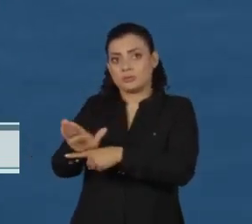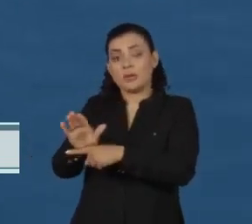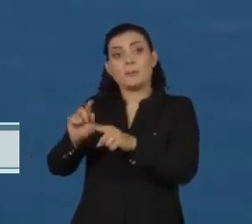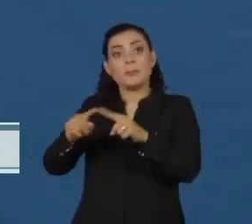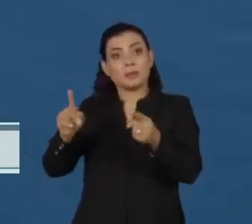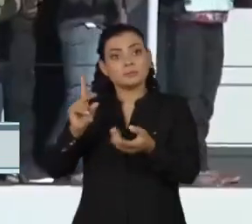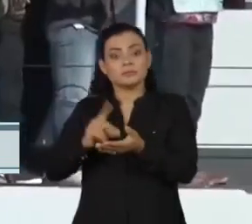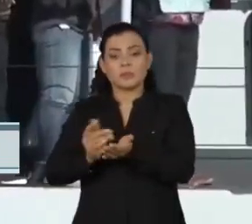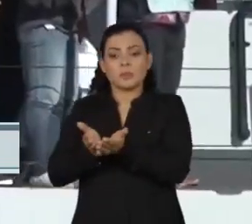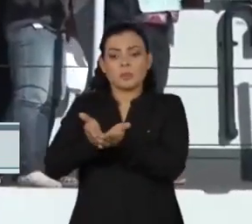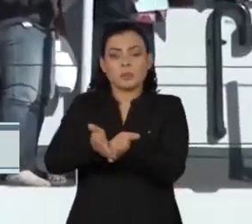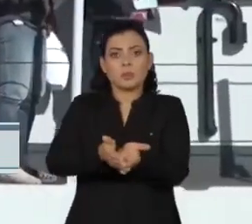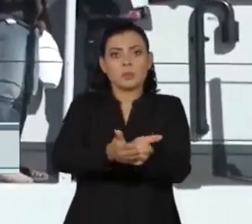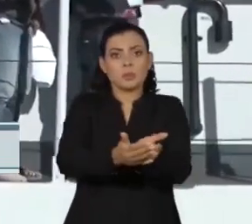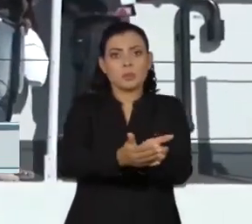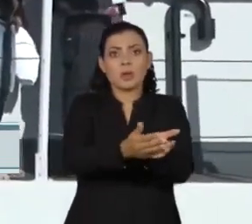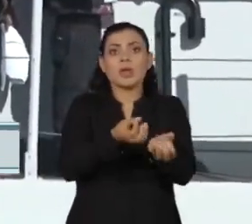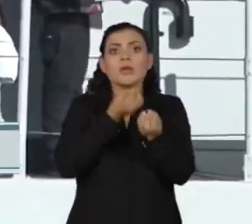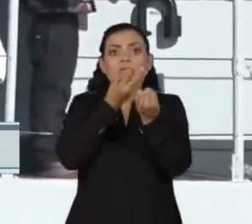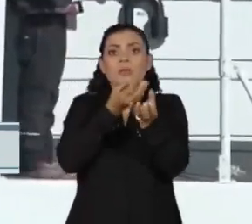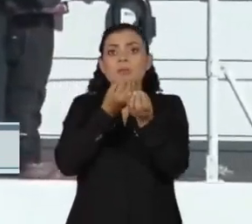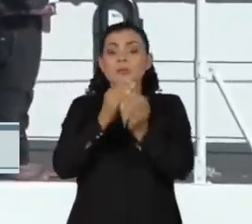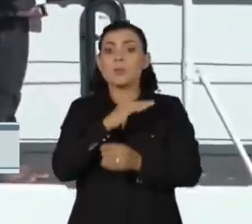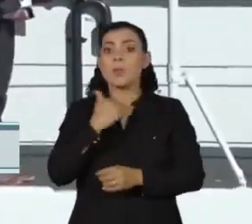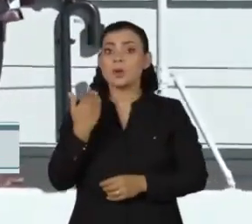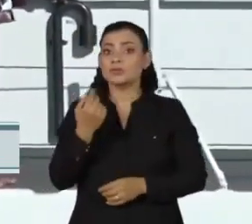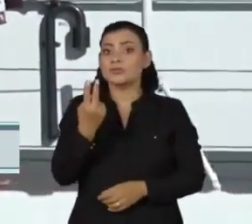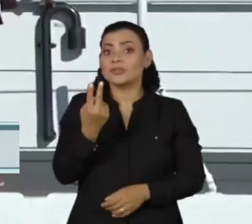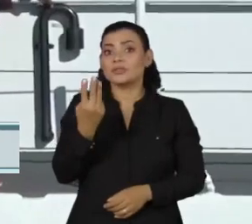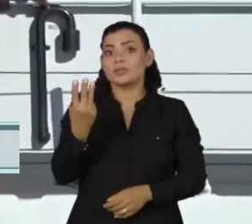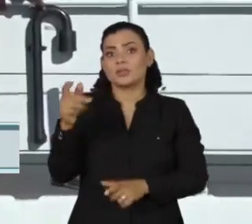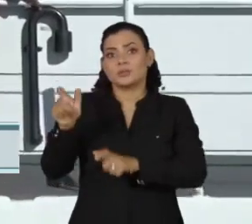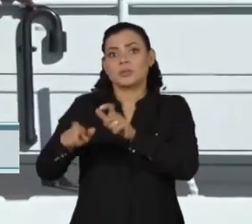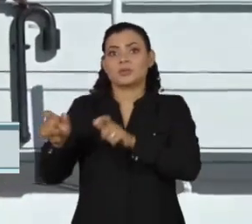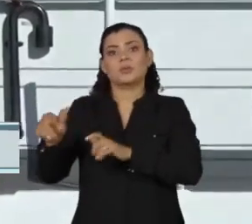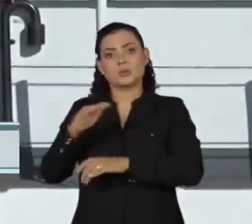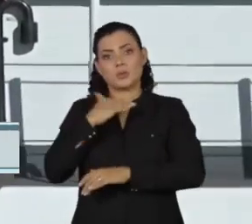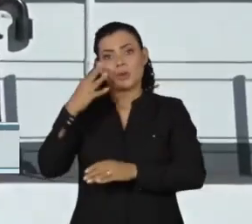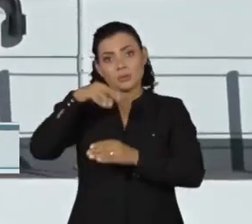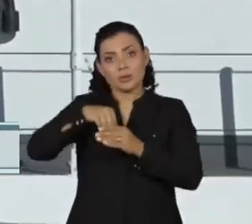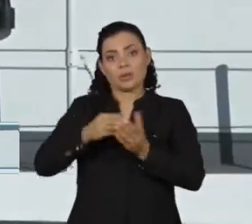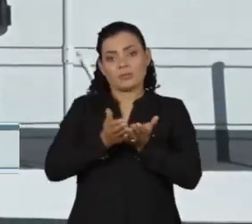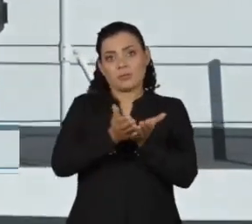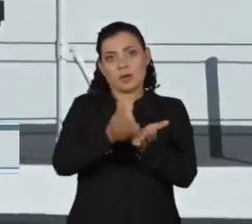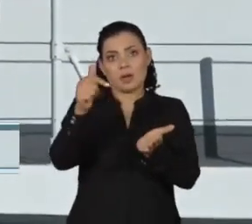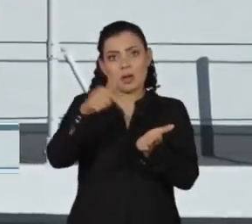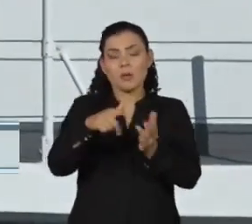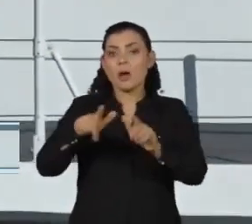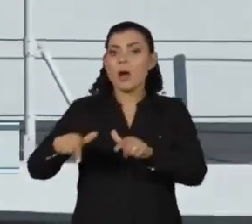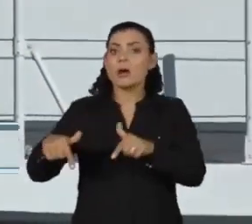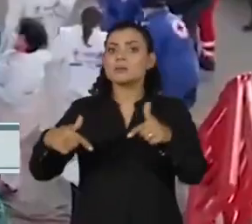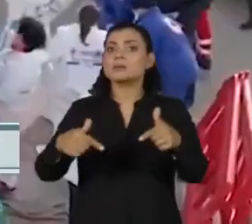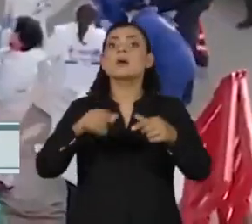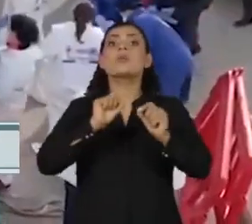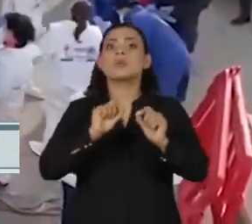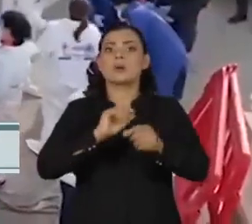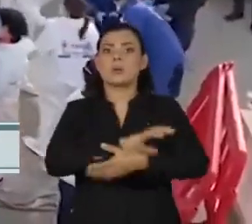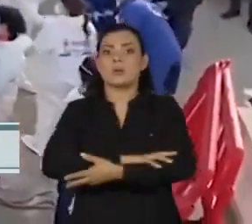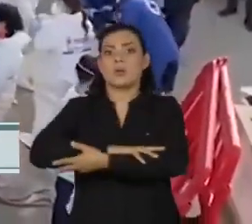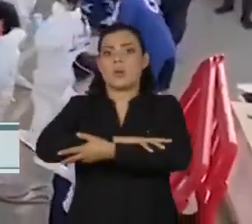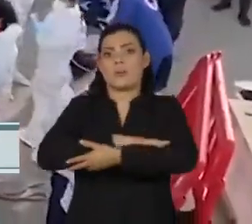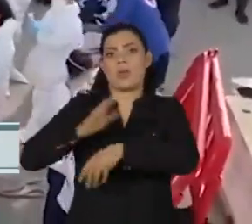siwatch disse que recebeu informações sobre a morte de 23 pessoas a Bordo e cobram uma atitude da União Europeia